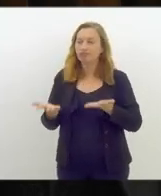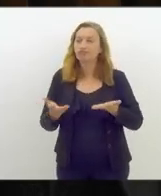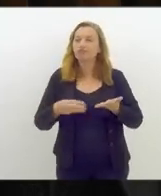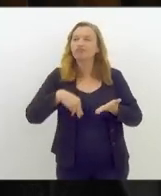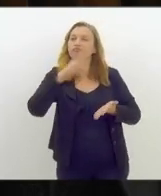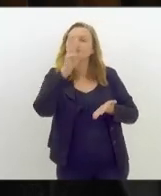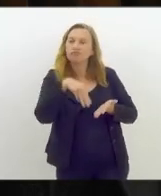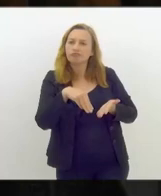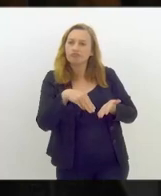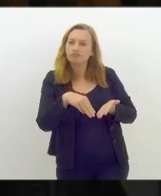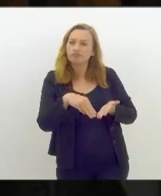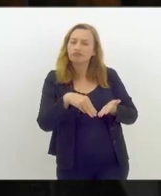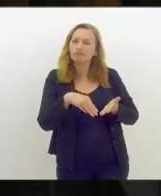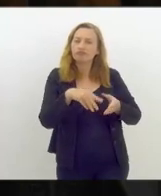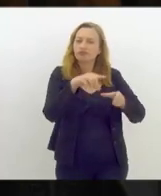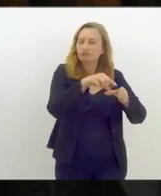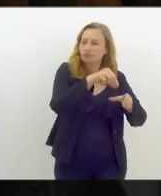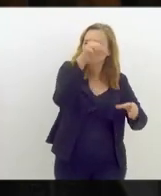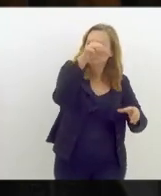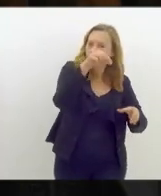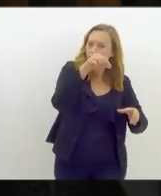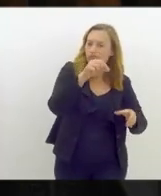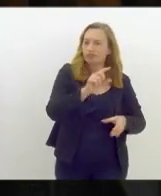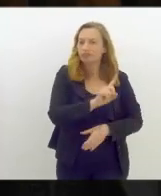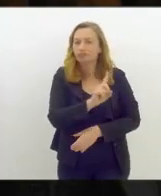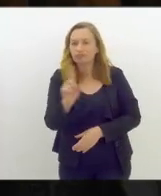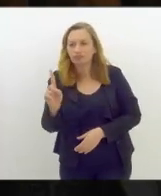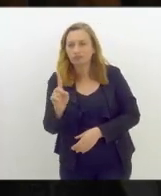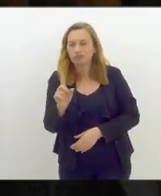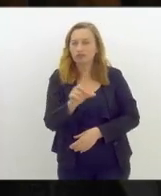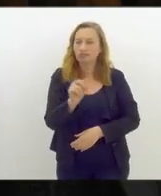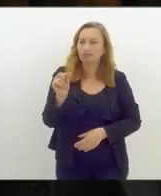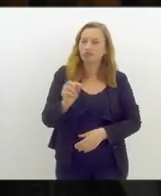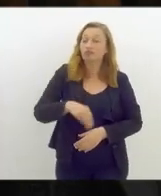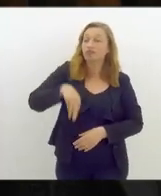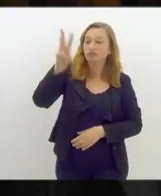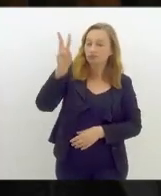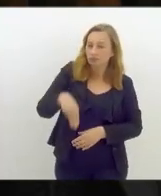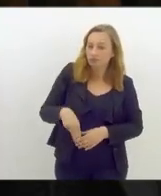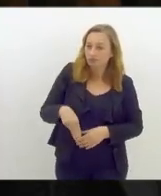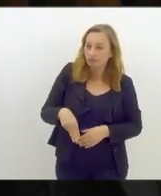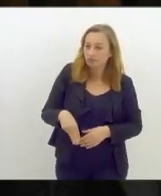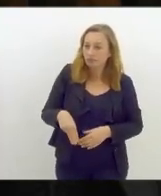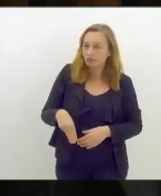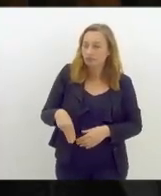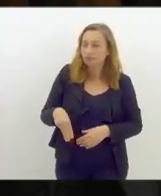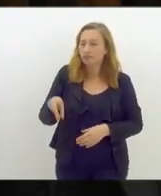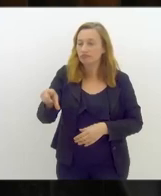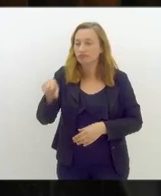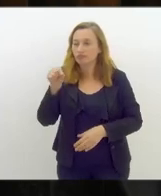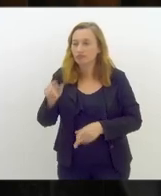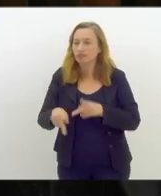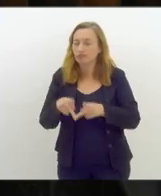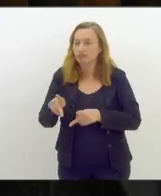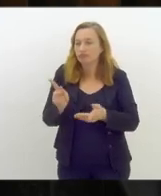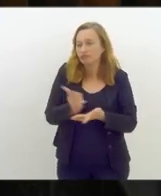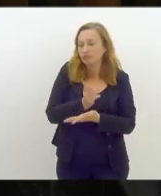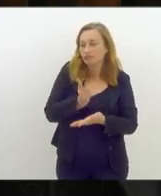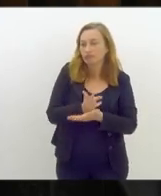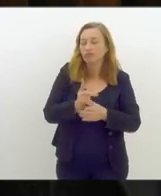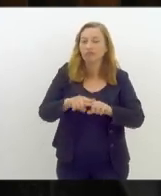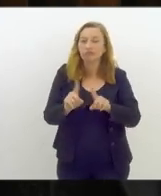quem devia ter sido eleito, não se elegeu, quem se elegeu indevidamente. Enfim, podemos